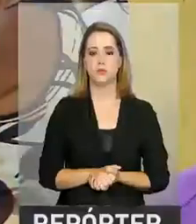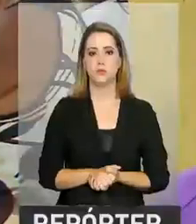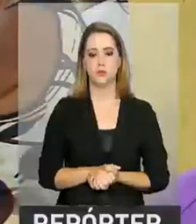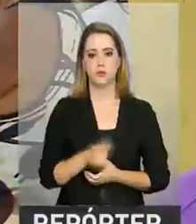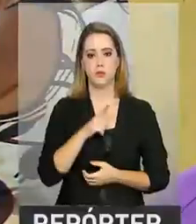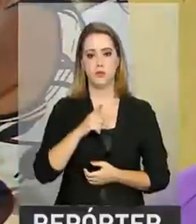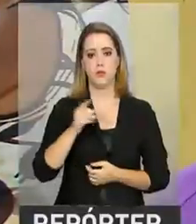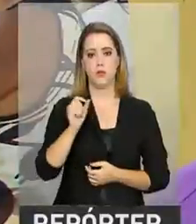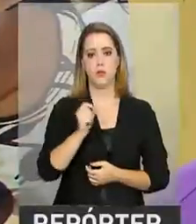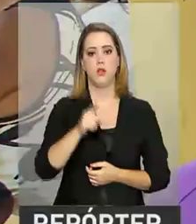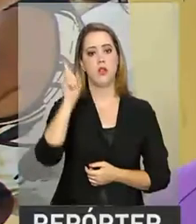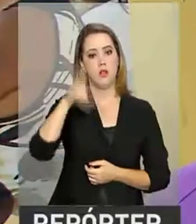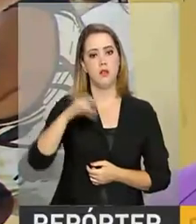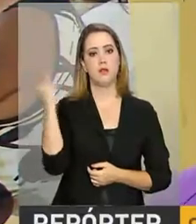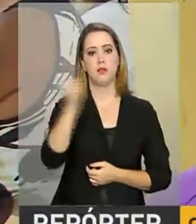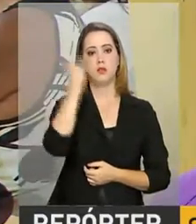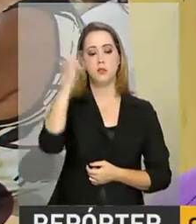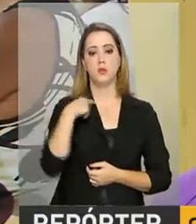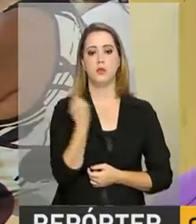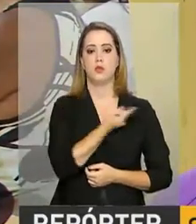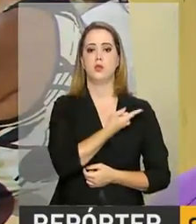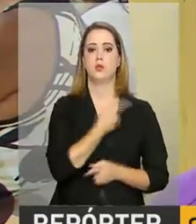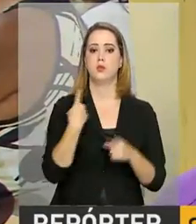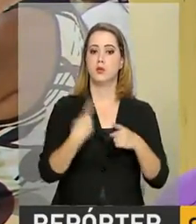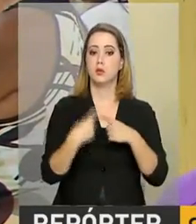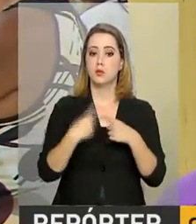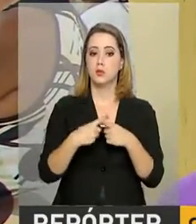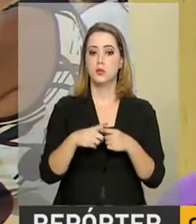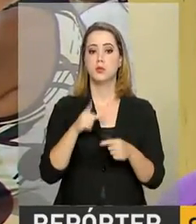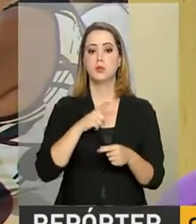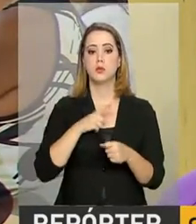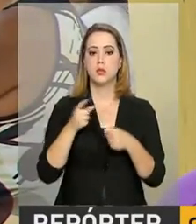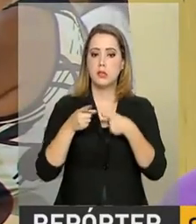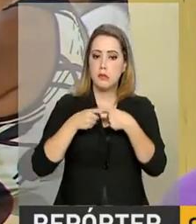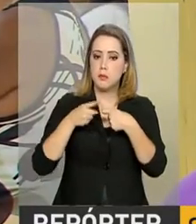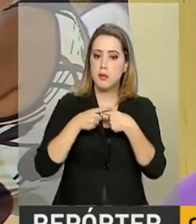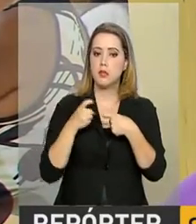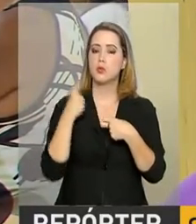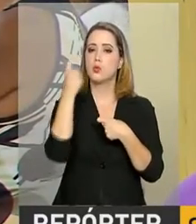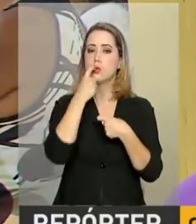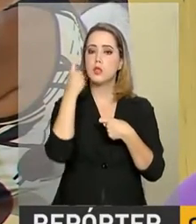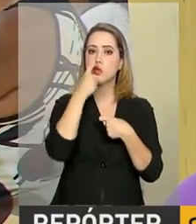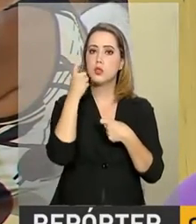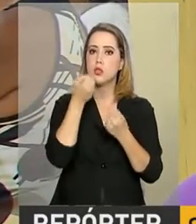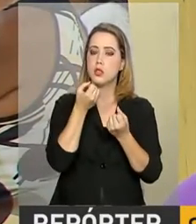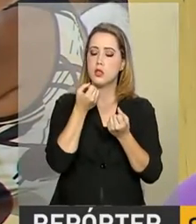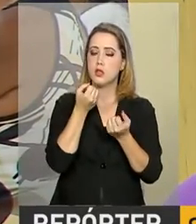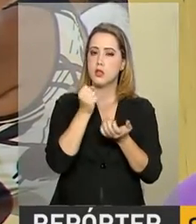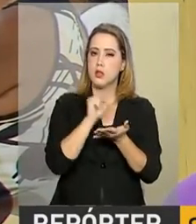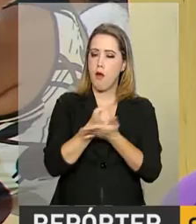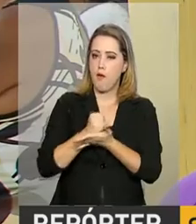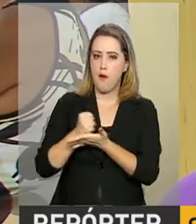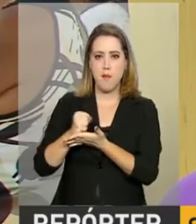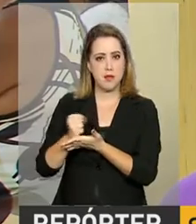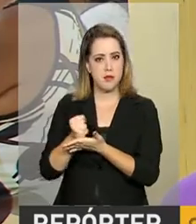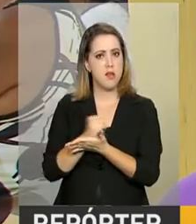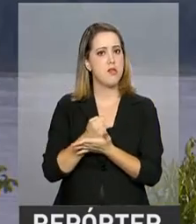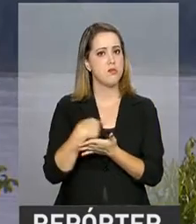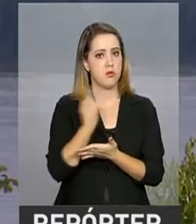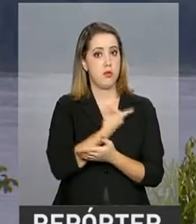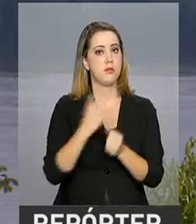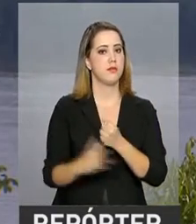É fundamental para nós, porque também os médicos, né, dentista, farmacêutico, e para nossa própria segurança